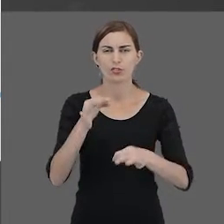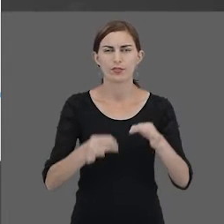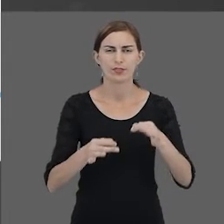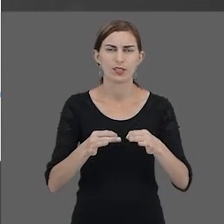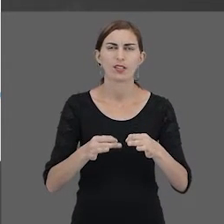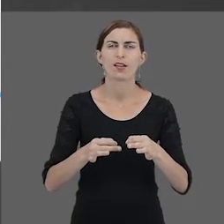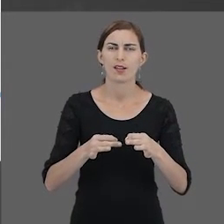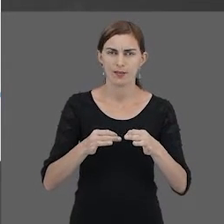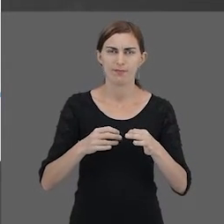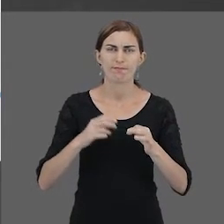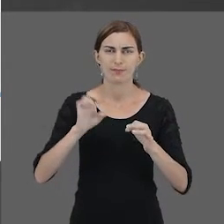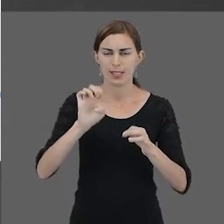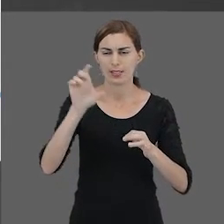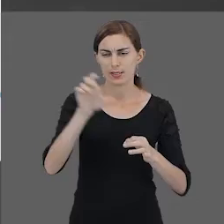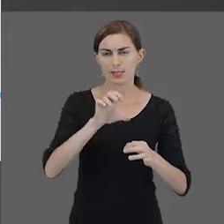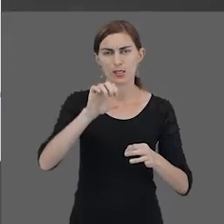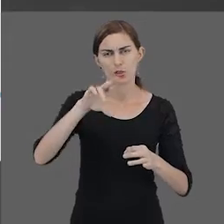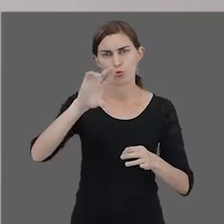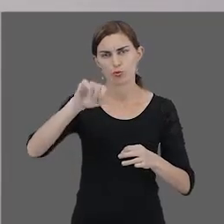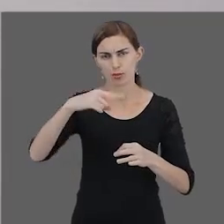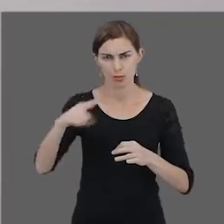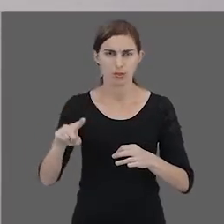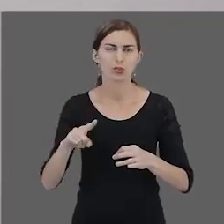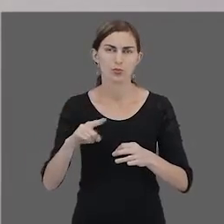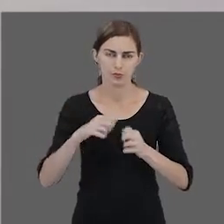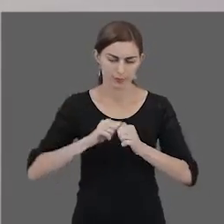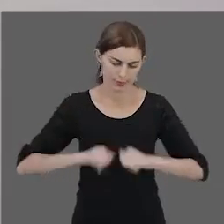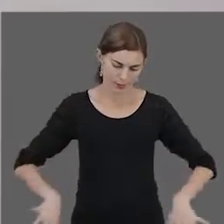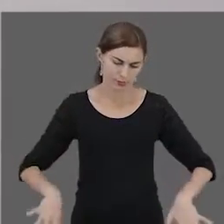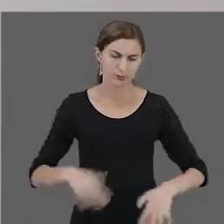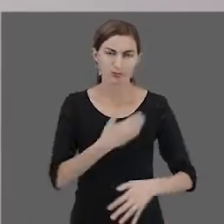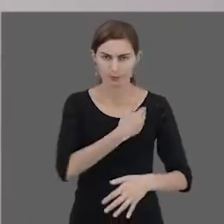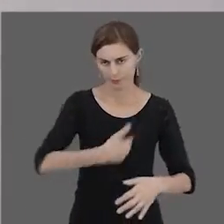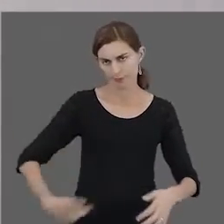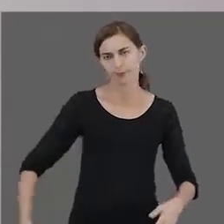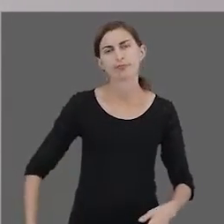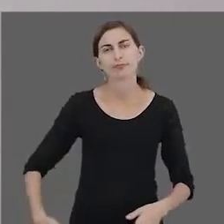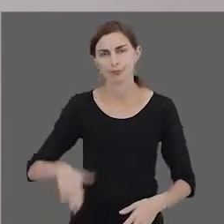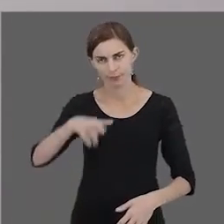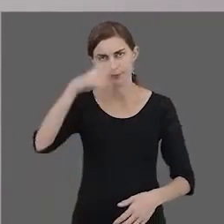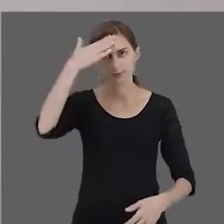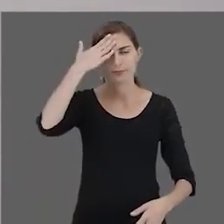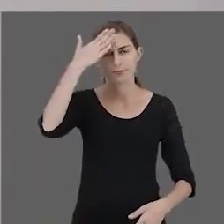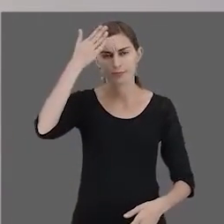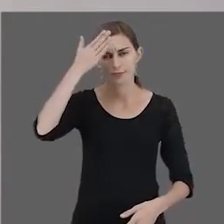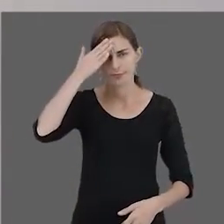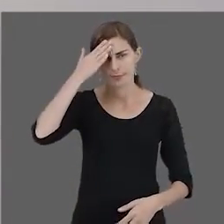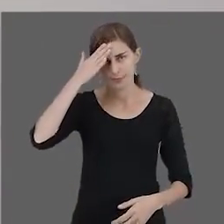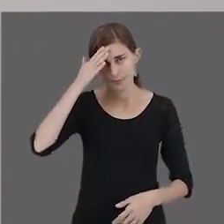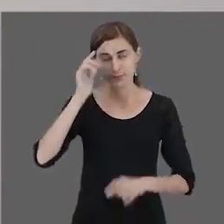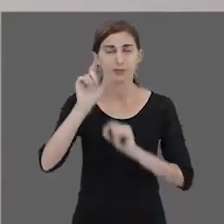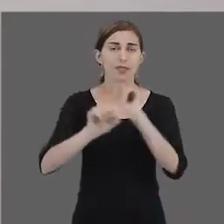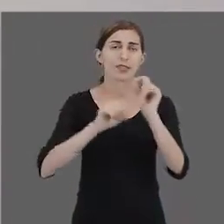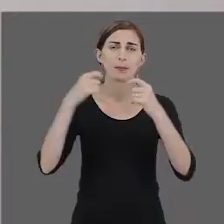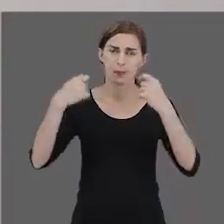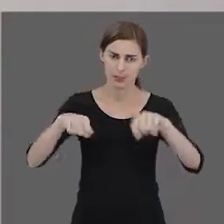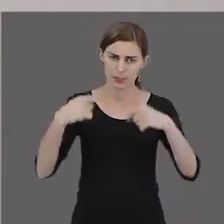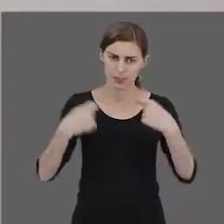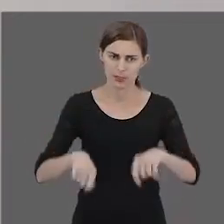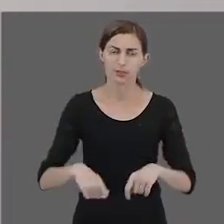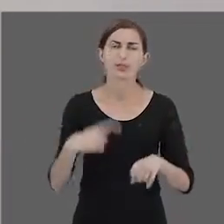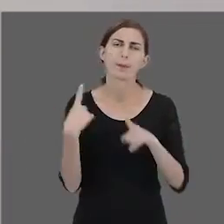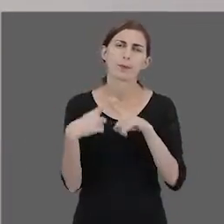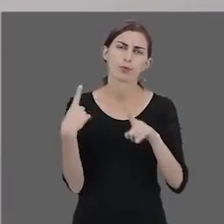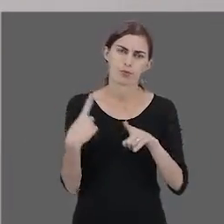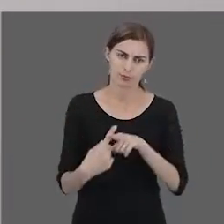e regular execução da despesa pública, né? Então, vocês já sabem o que é, sabem quem deve e sabem